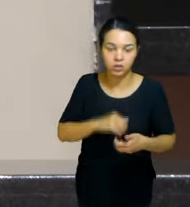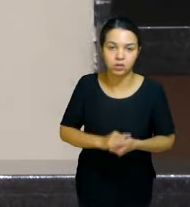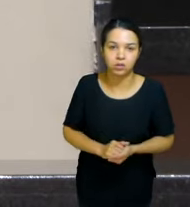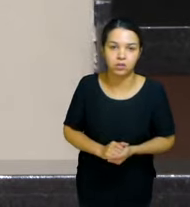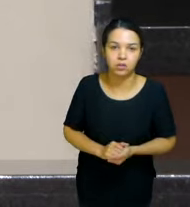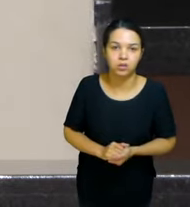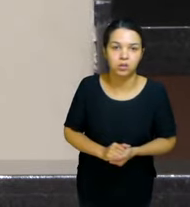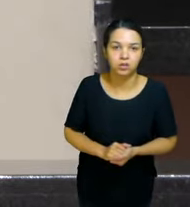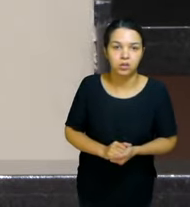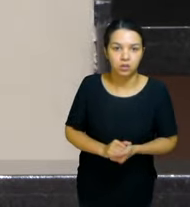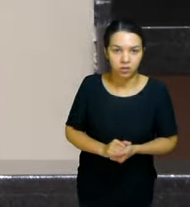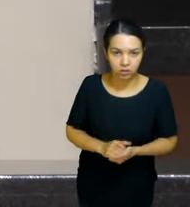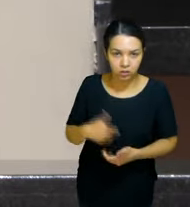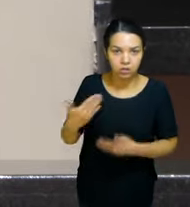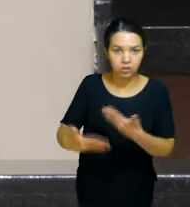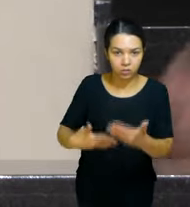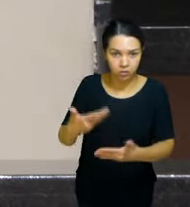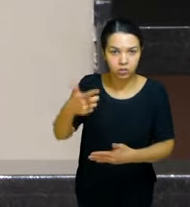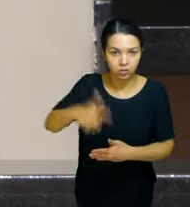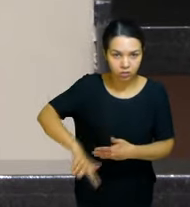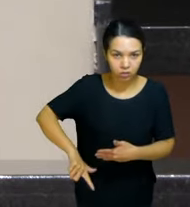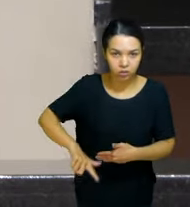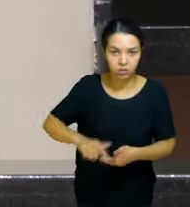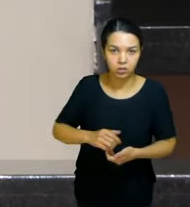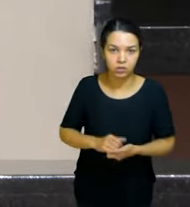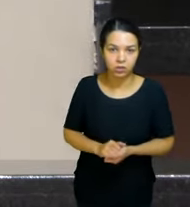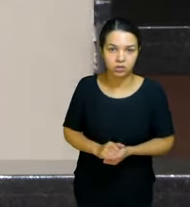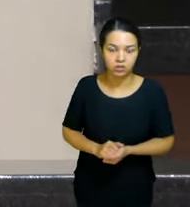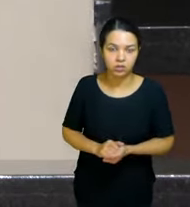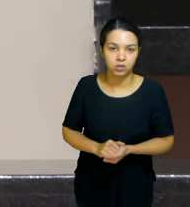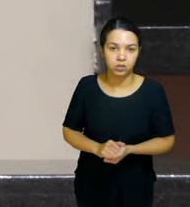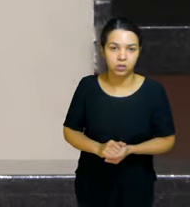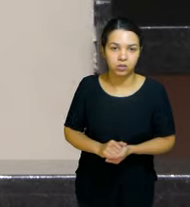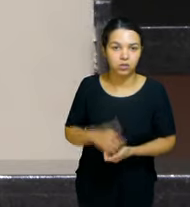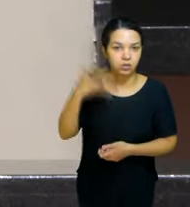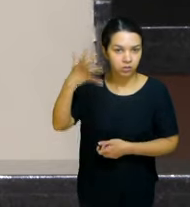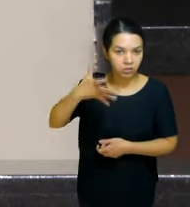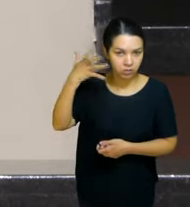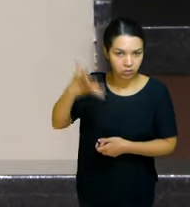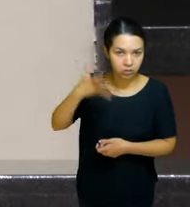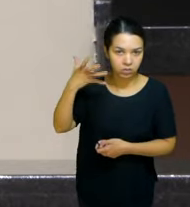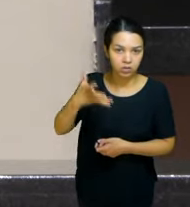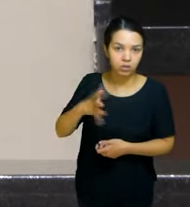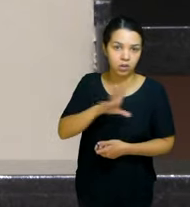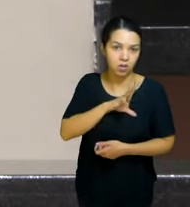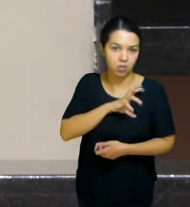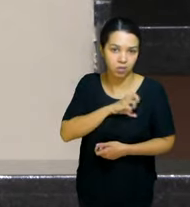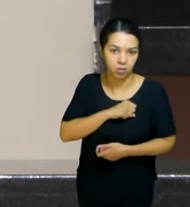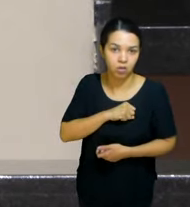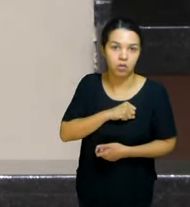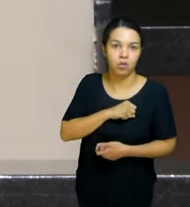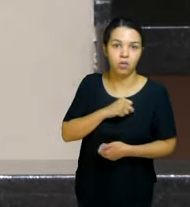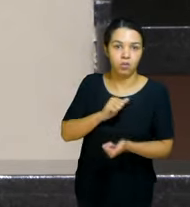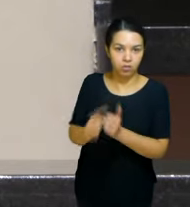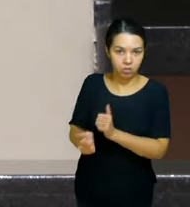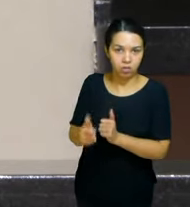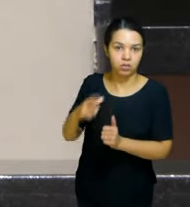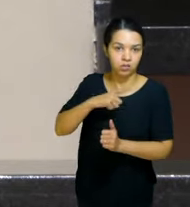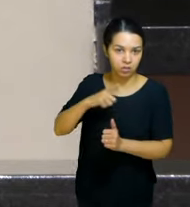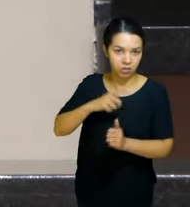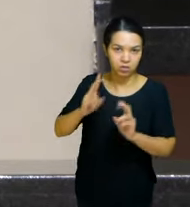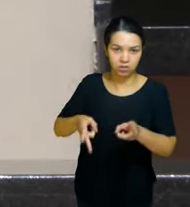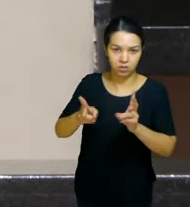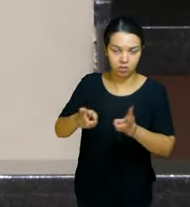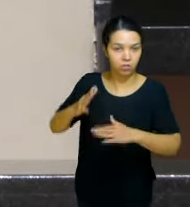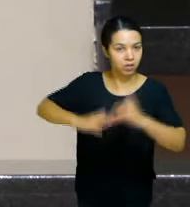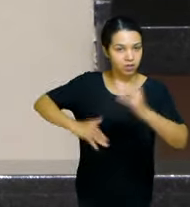gestão. E, novamente, então, até então, o discurso de amor pelo esporte, de atenção pelo esporte, sempre existiu. Mas as